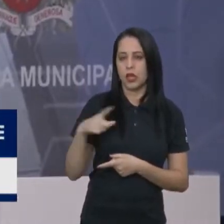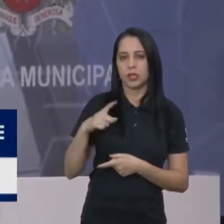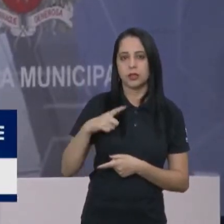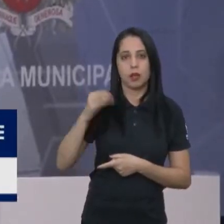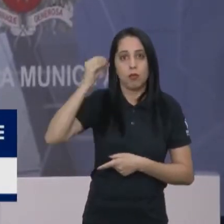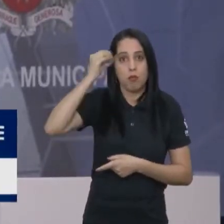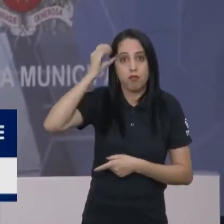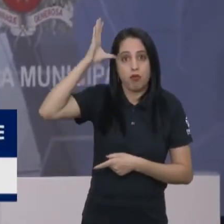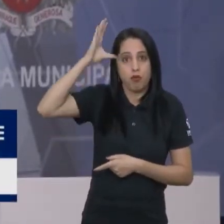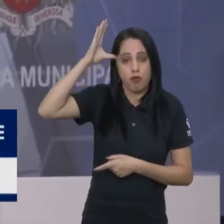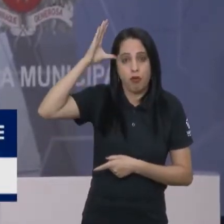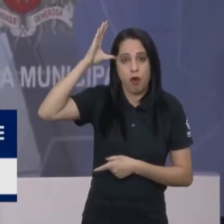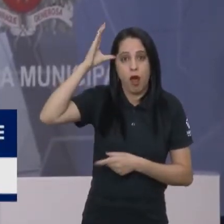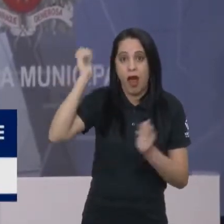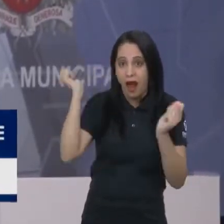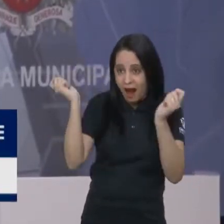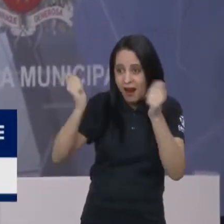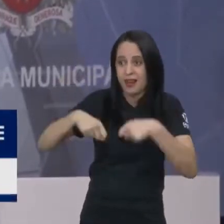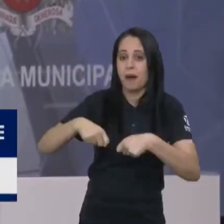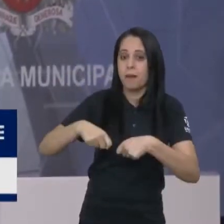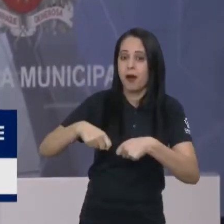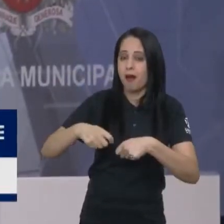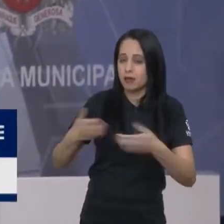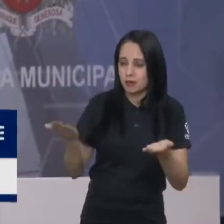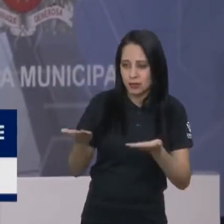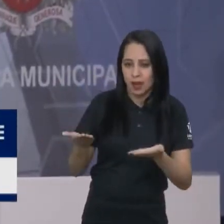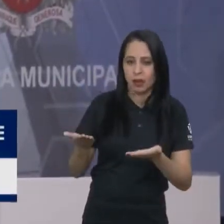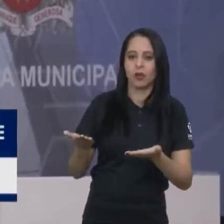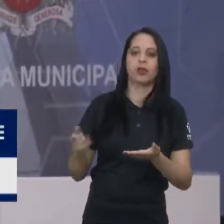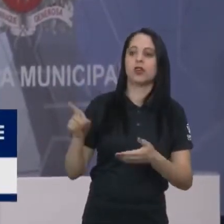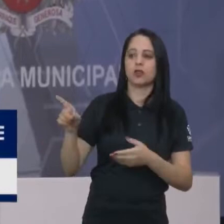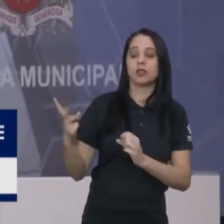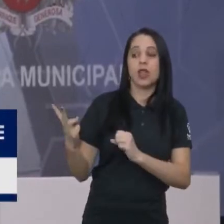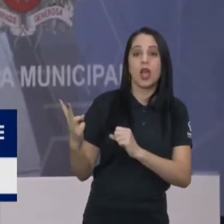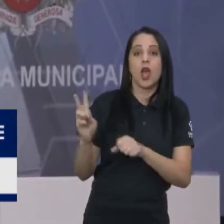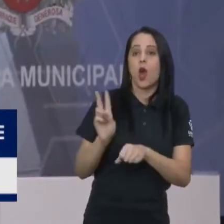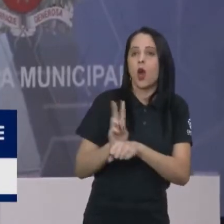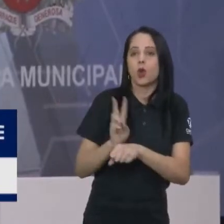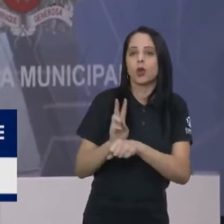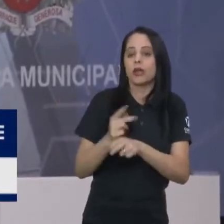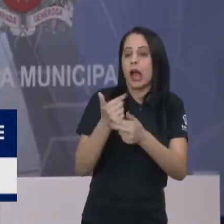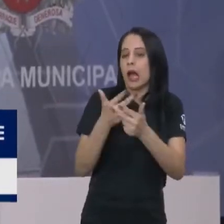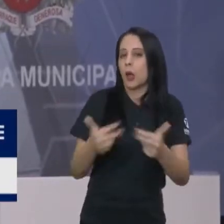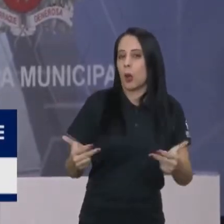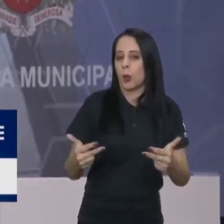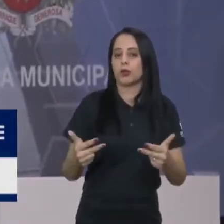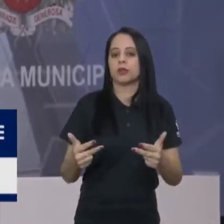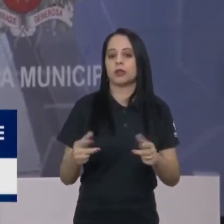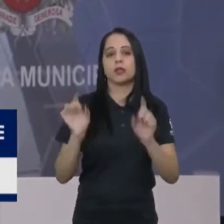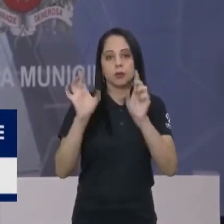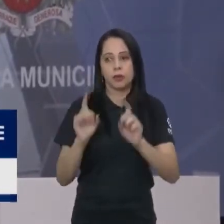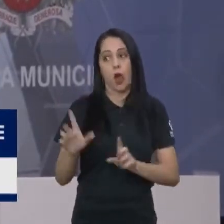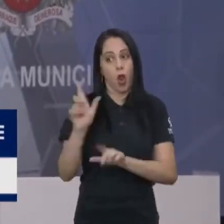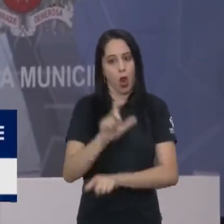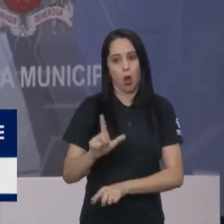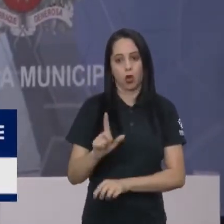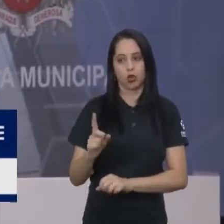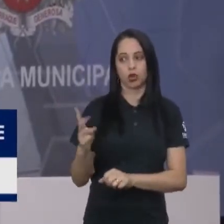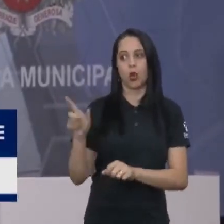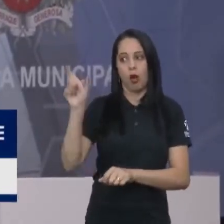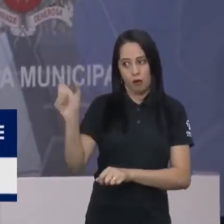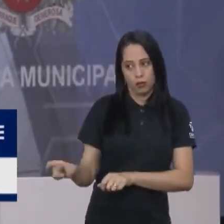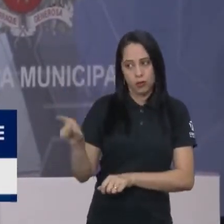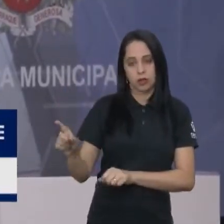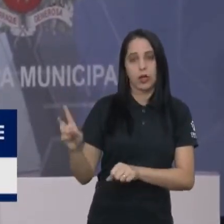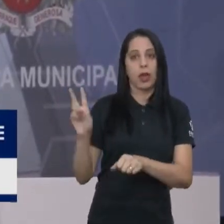conhecimento e competência que você vai cuidar de algumas coisas muito especiais aqui em cima. Logicamente, proteger o prefeito, né? Uma das funções é